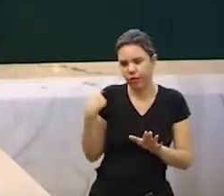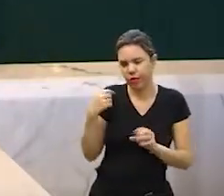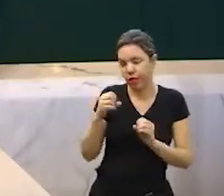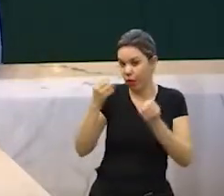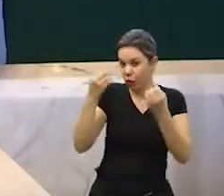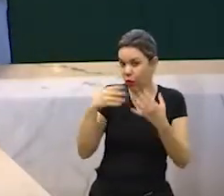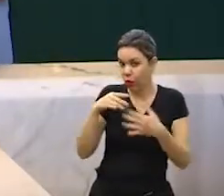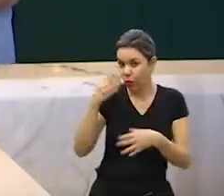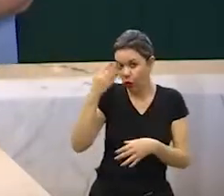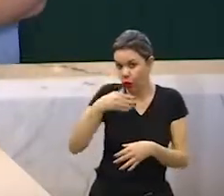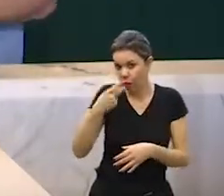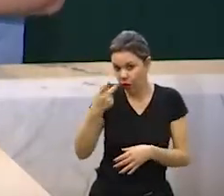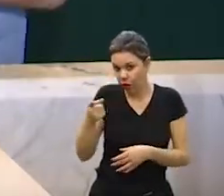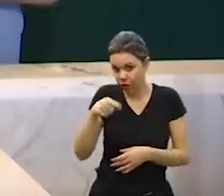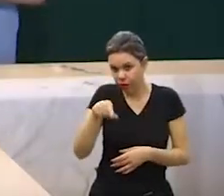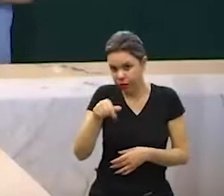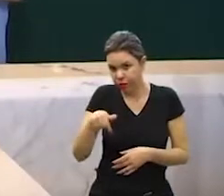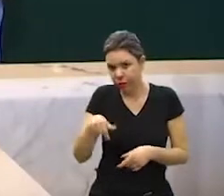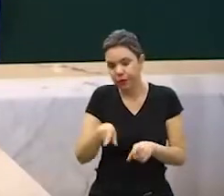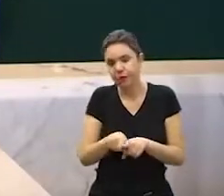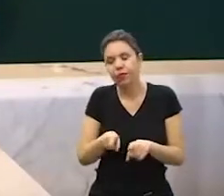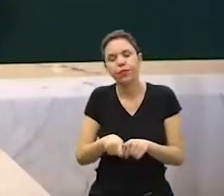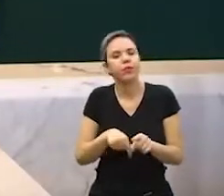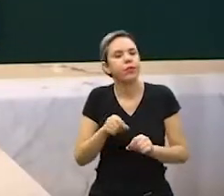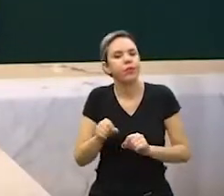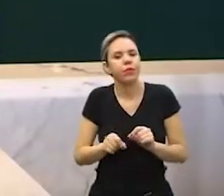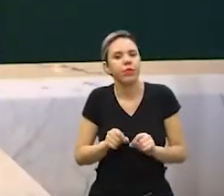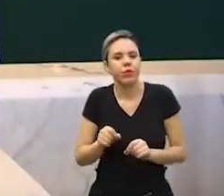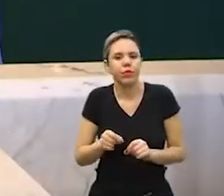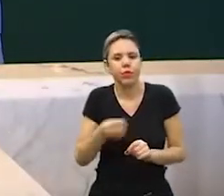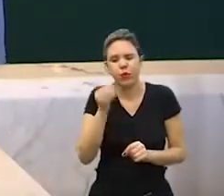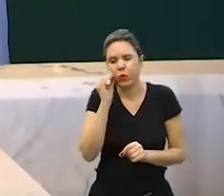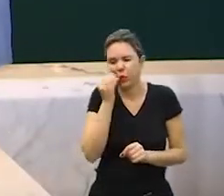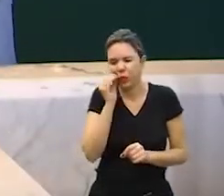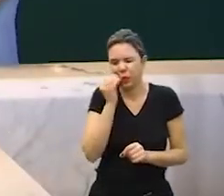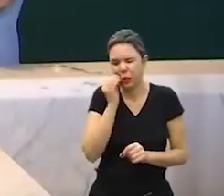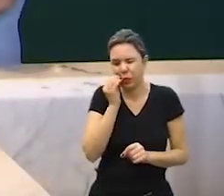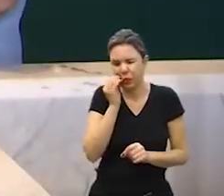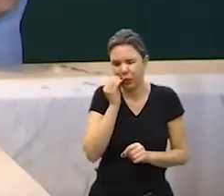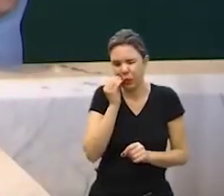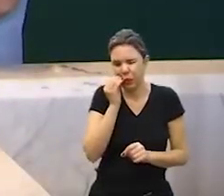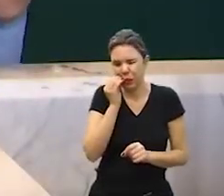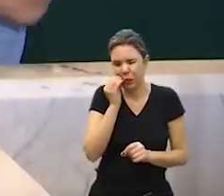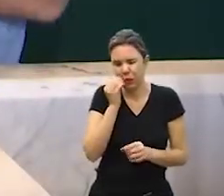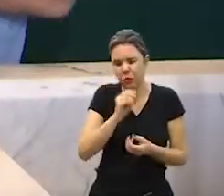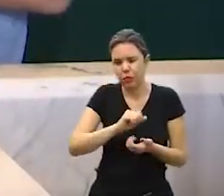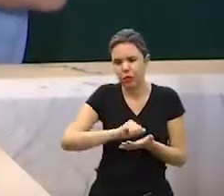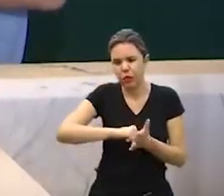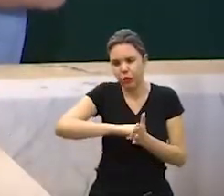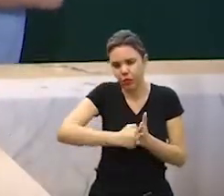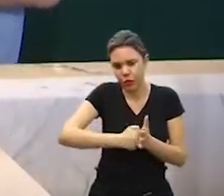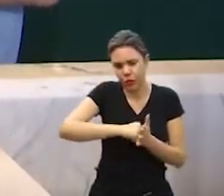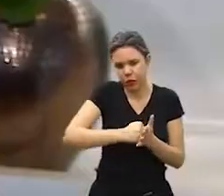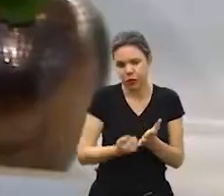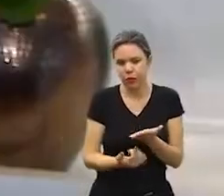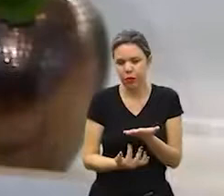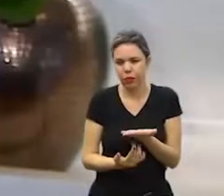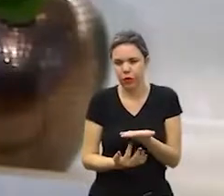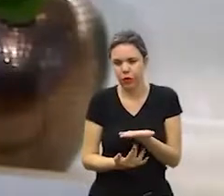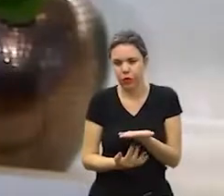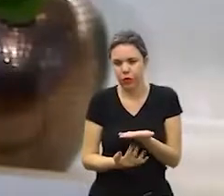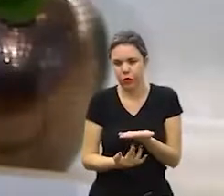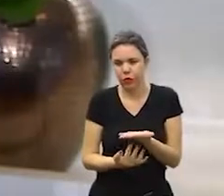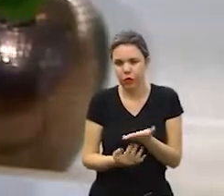eu vou fazer ela contar para vocês também aqui, é do limão desidratado, né? Que você fez na Air Fry. É